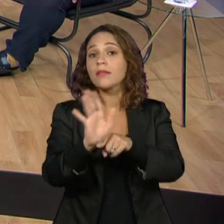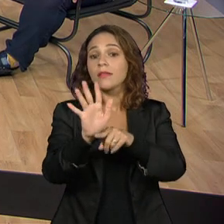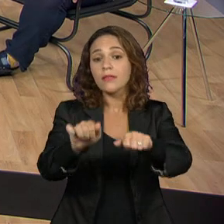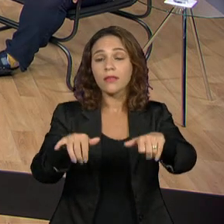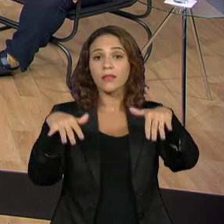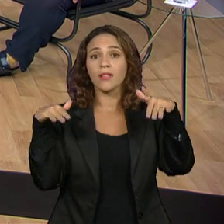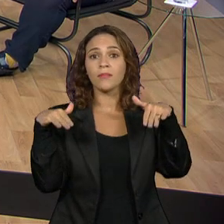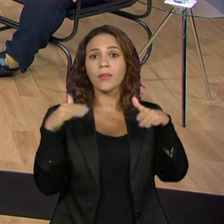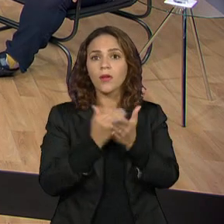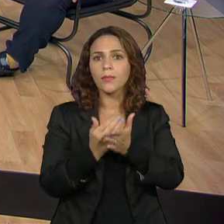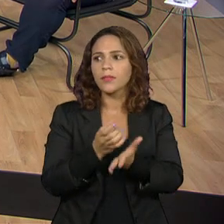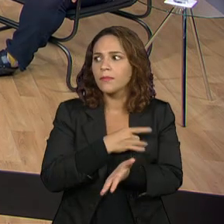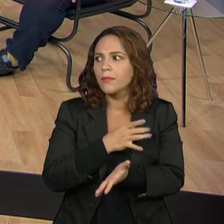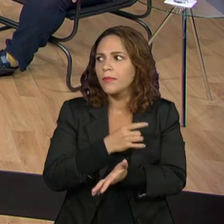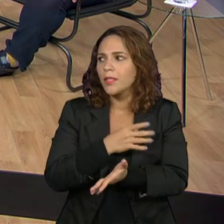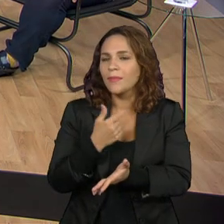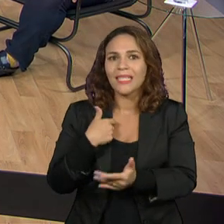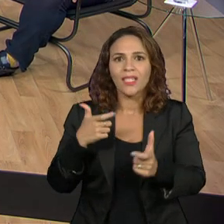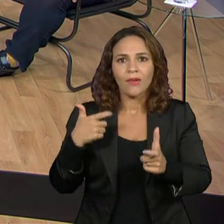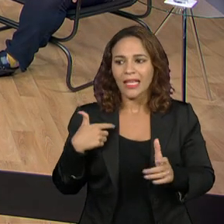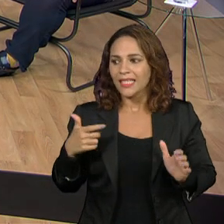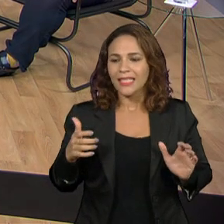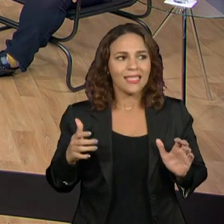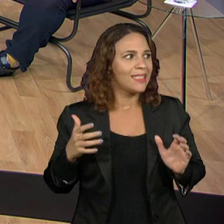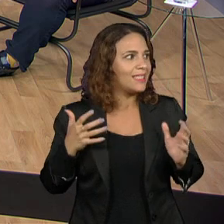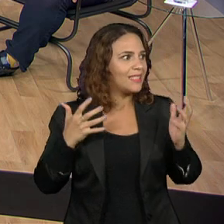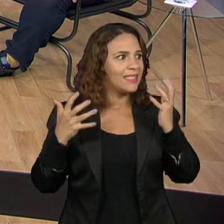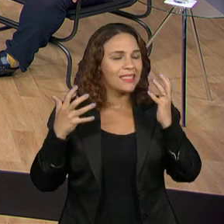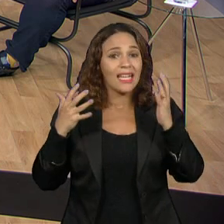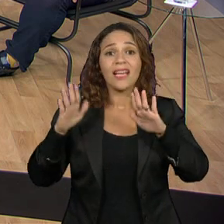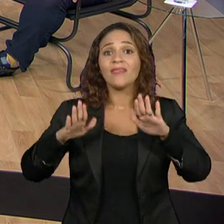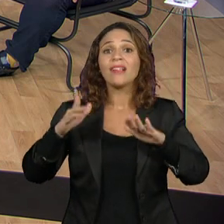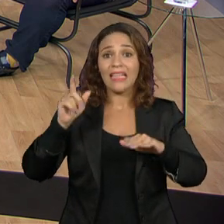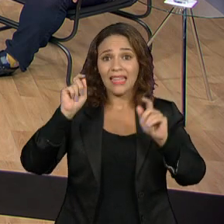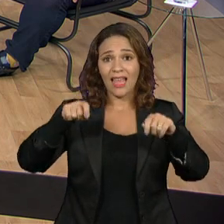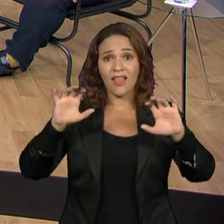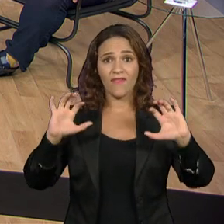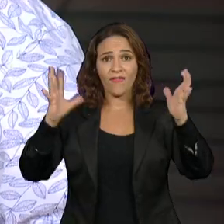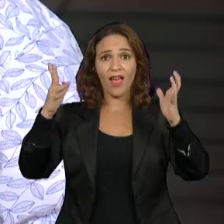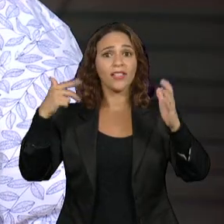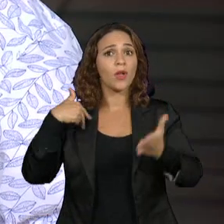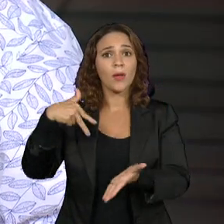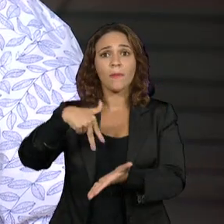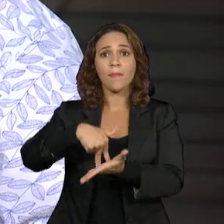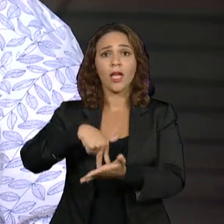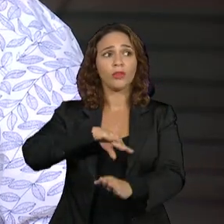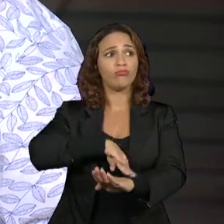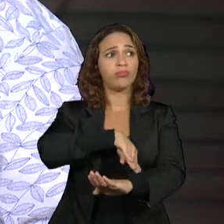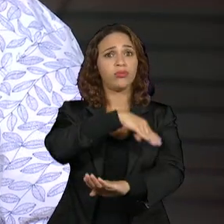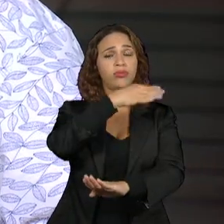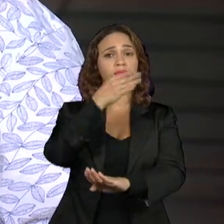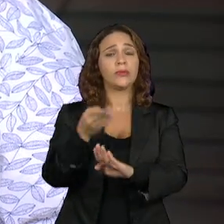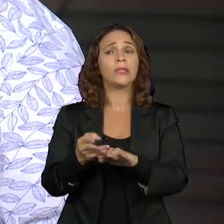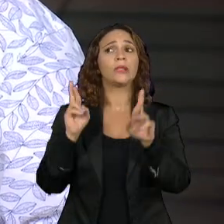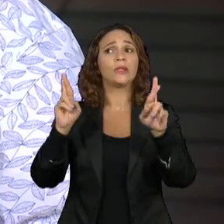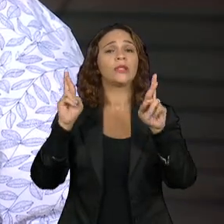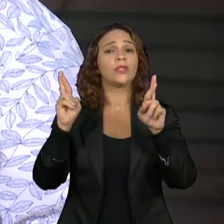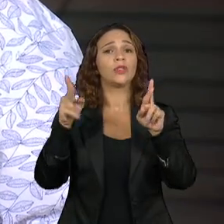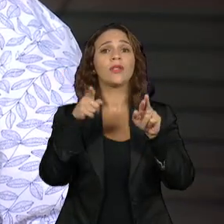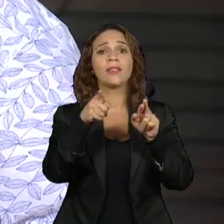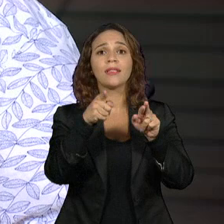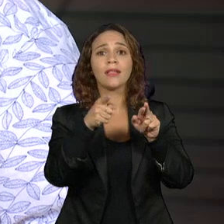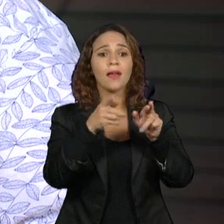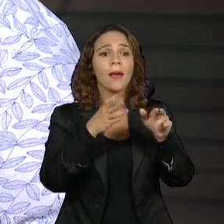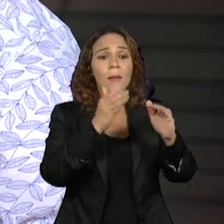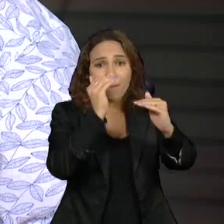muito medo, porque a gente sabe que chega lá... A festa você pode ficar em pé até não aguentar mais e torcer para o metrô já ter aberto para você ir embora. Né?